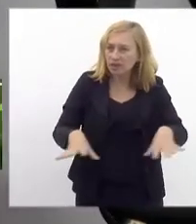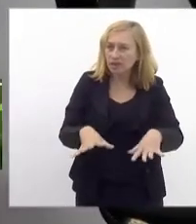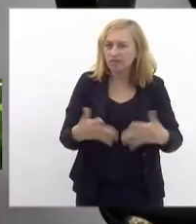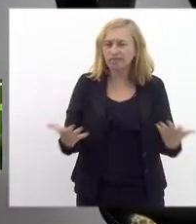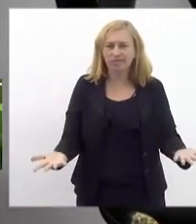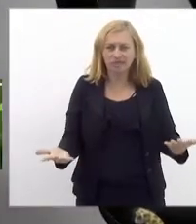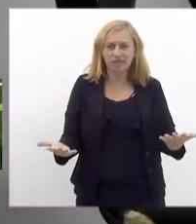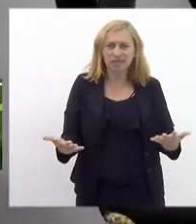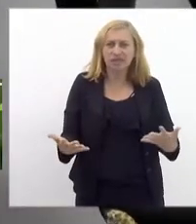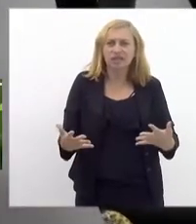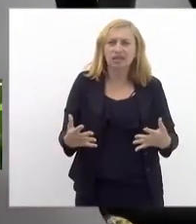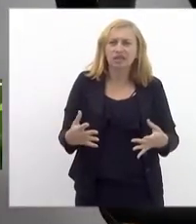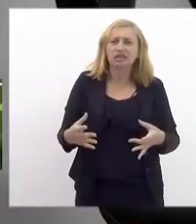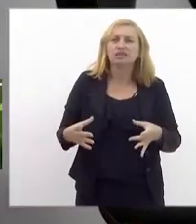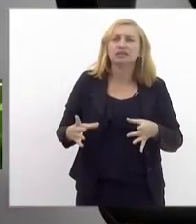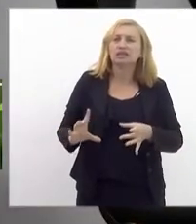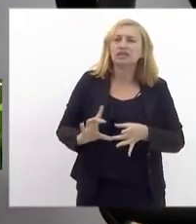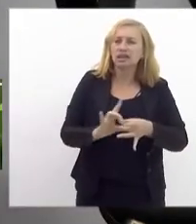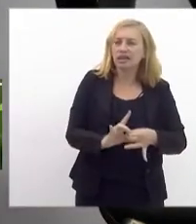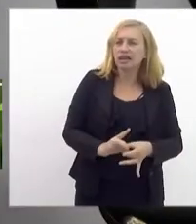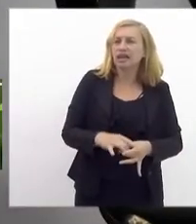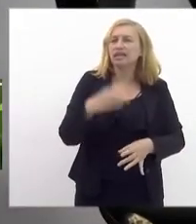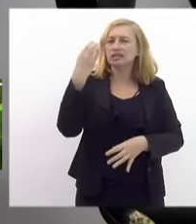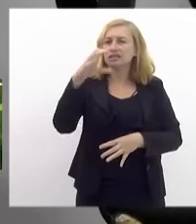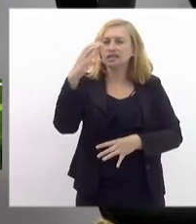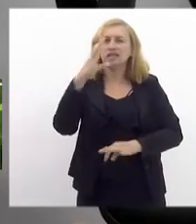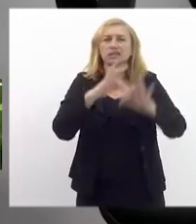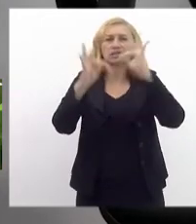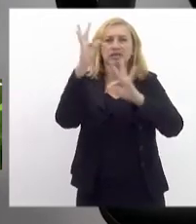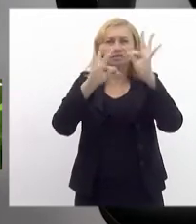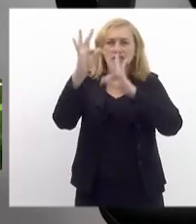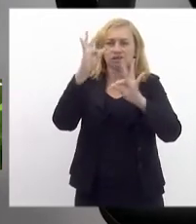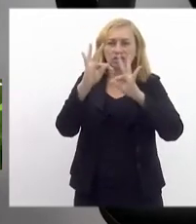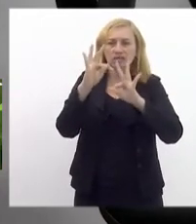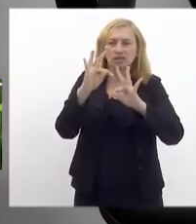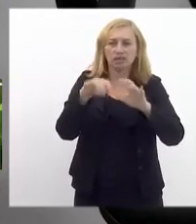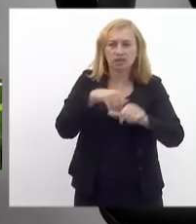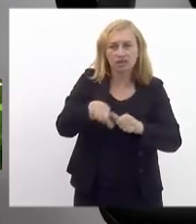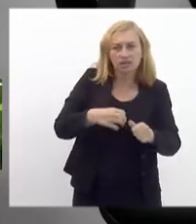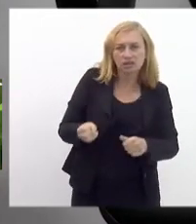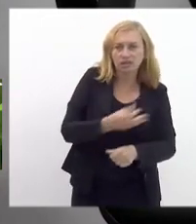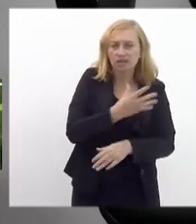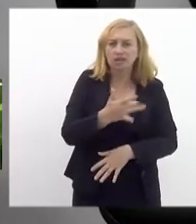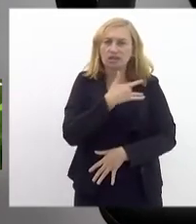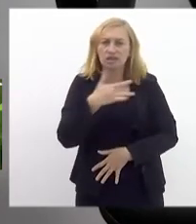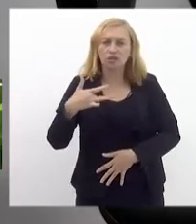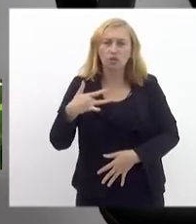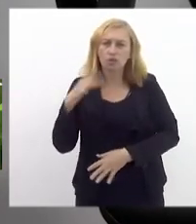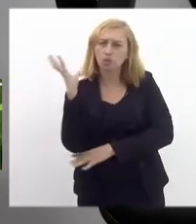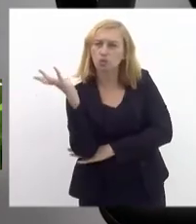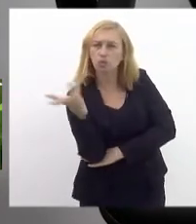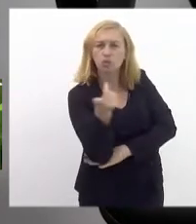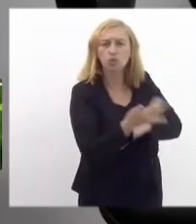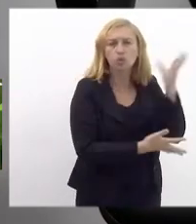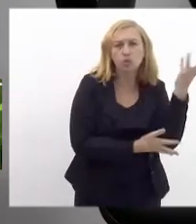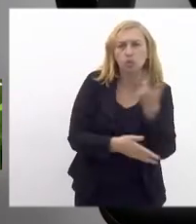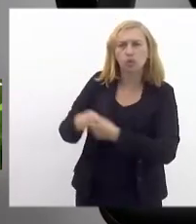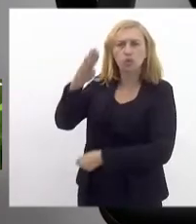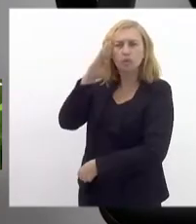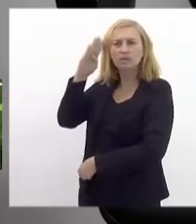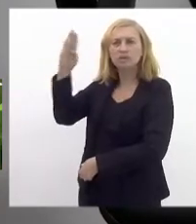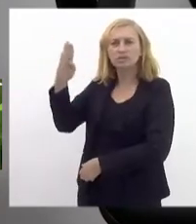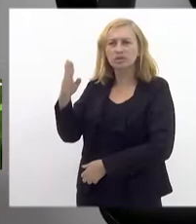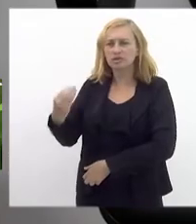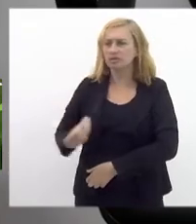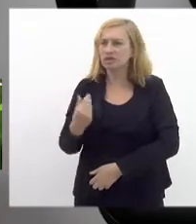imbricada com o sistema de ciência, tecnologia e inovação. Então, a saúde e meio ambiente são setores sociais fundamentais de estarem aqui